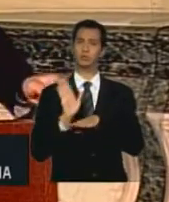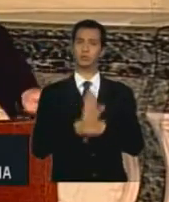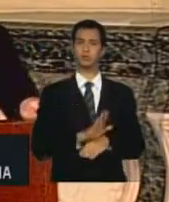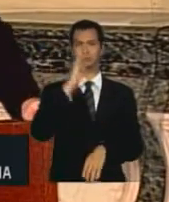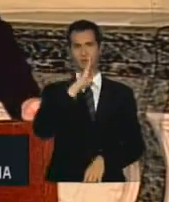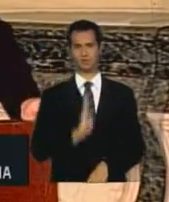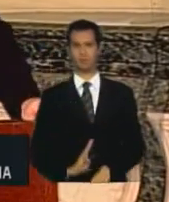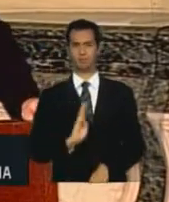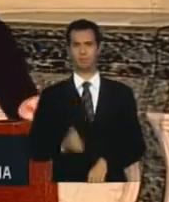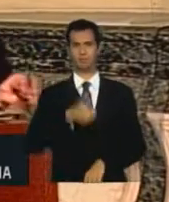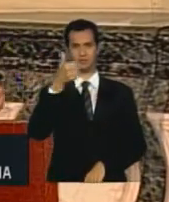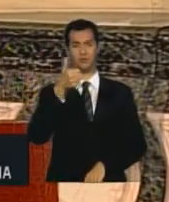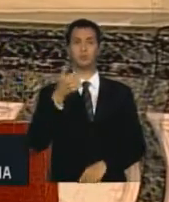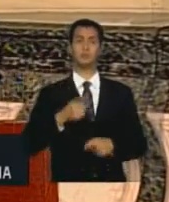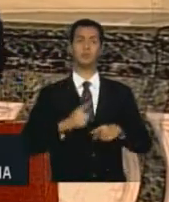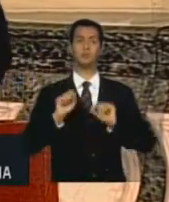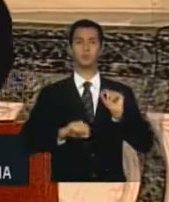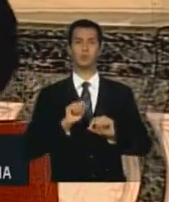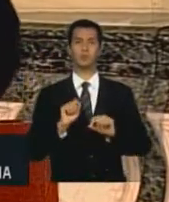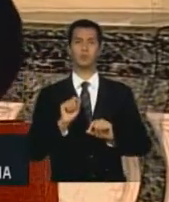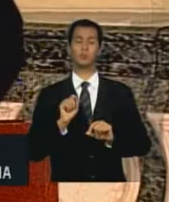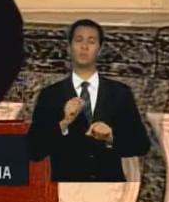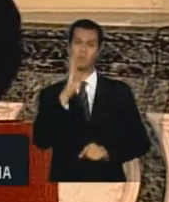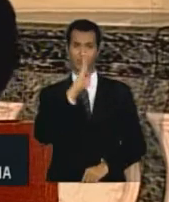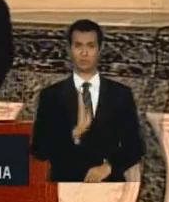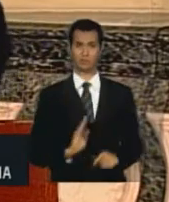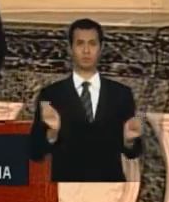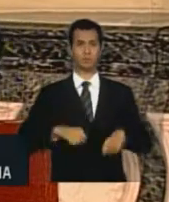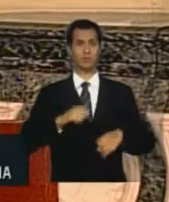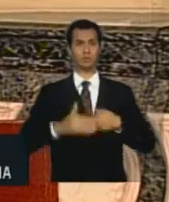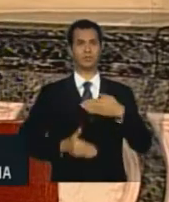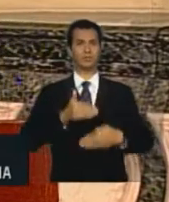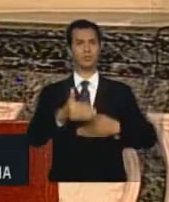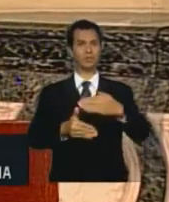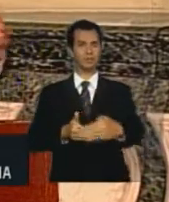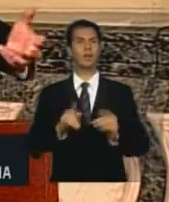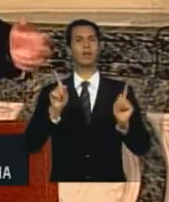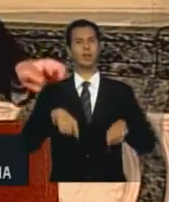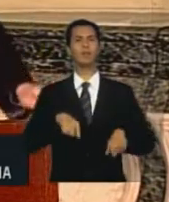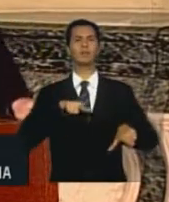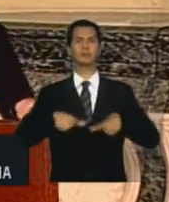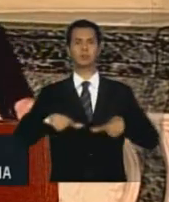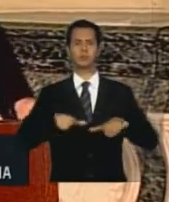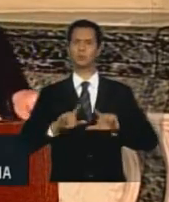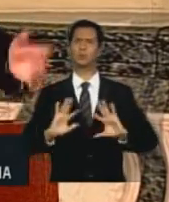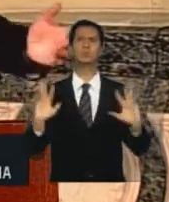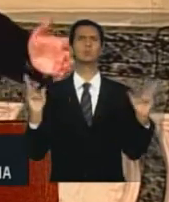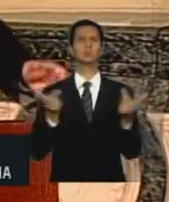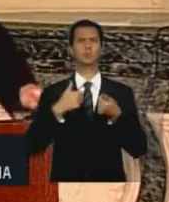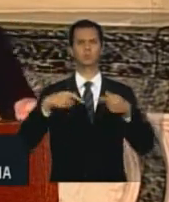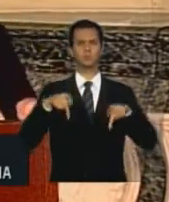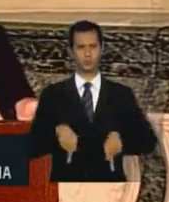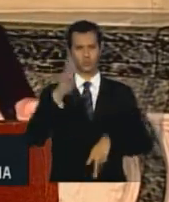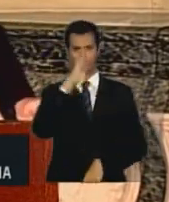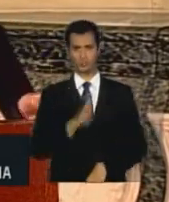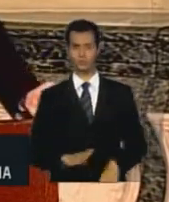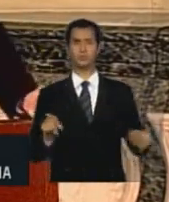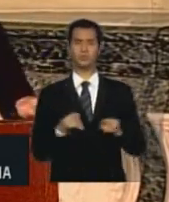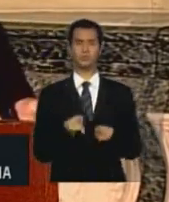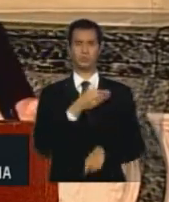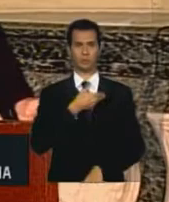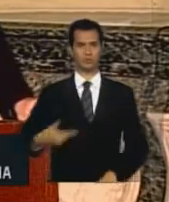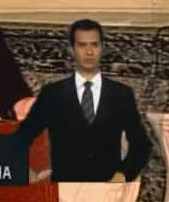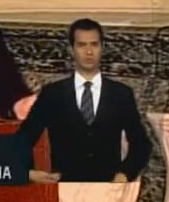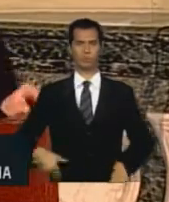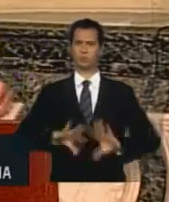em última análise, o que fará, no meu ponto de vista, o Brasil crescer é esta atuação de todos os brasileiros e todos os agentes públicos